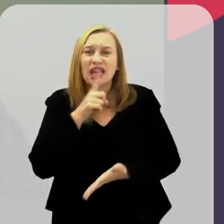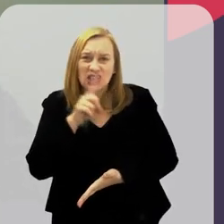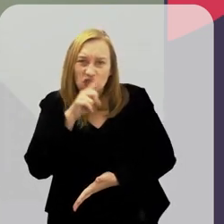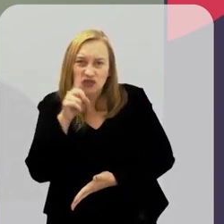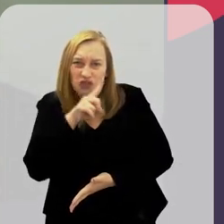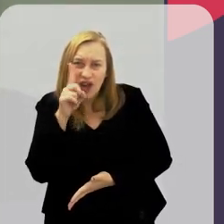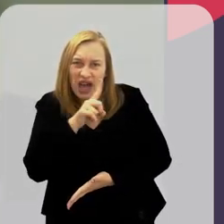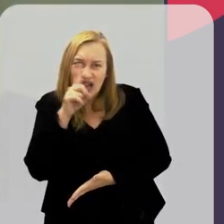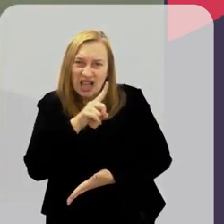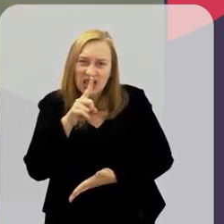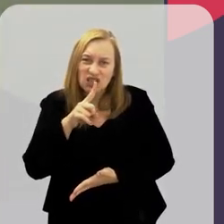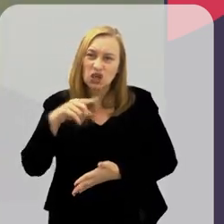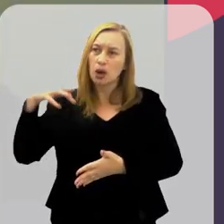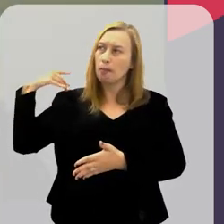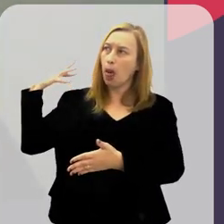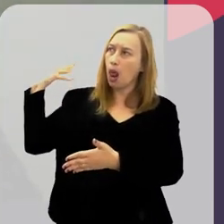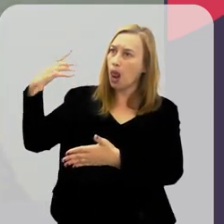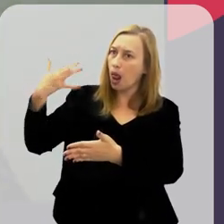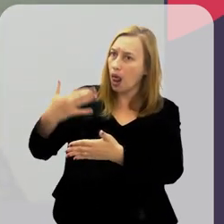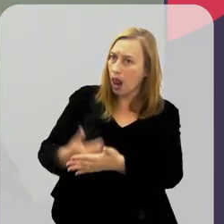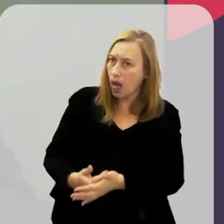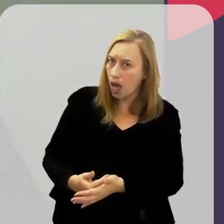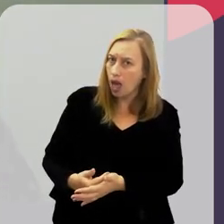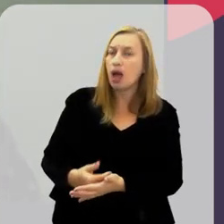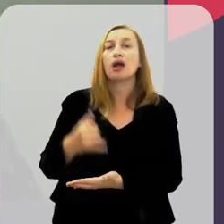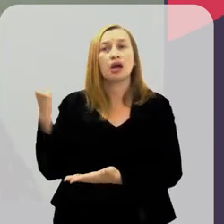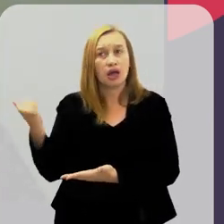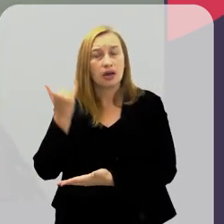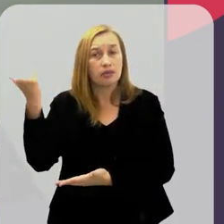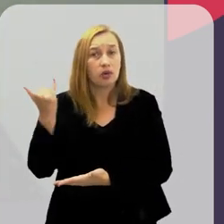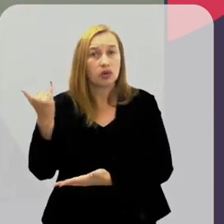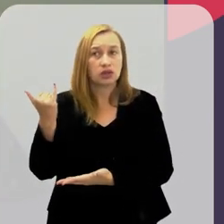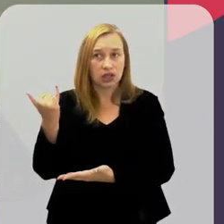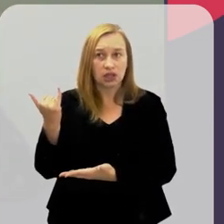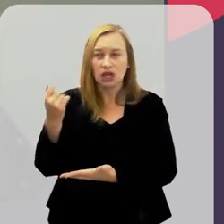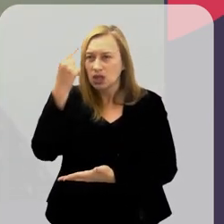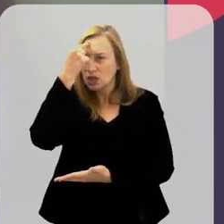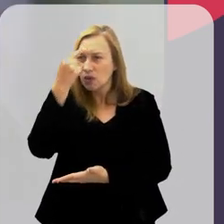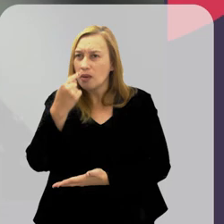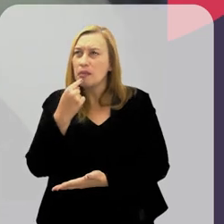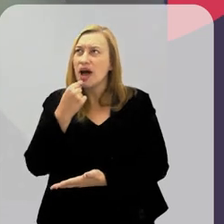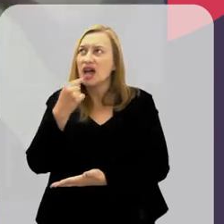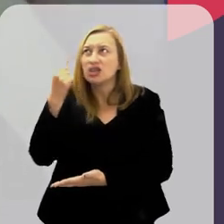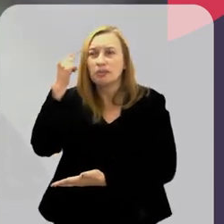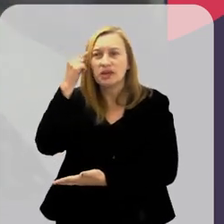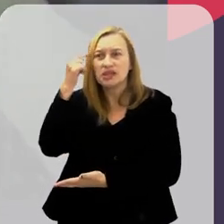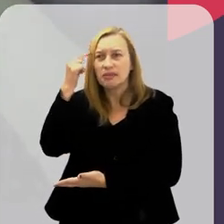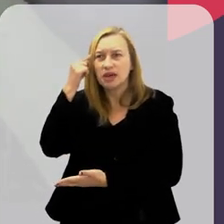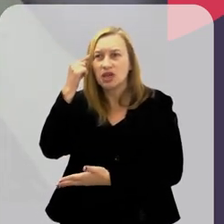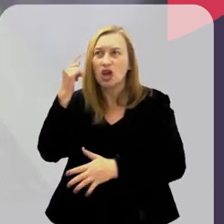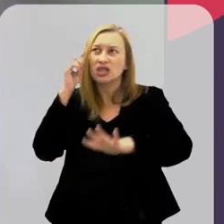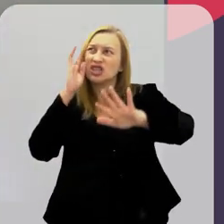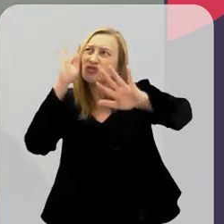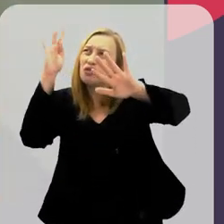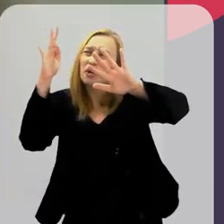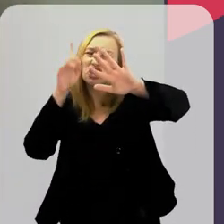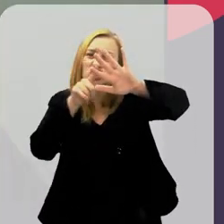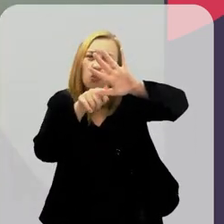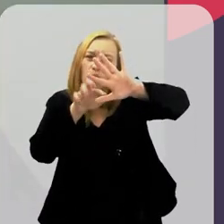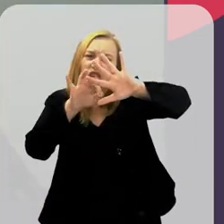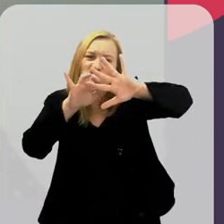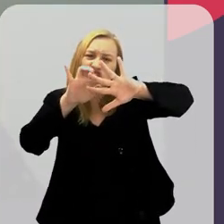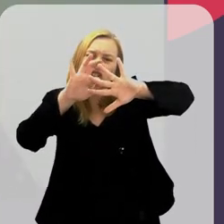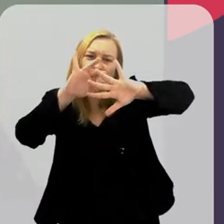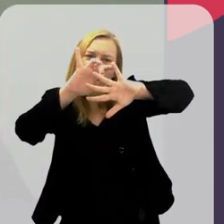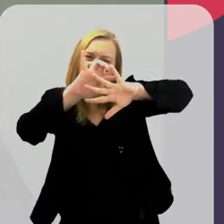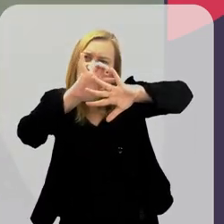dos buracos que você vai criando na tua formação, ela é importante, sim. Tanto é que tem uma imagem que vem na cabeça, que é a escada,